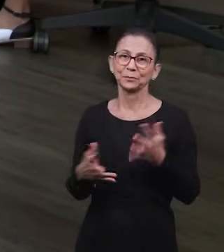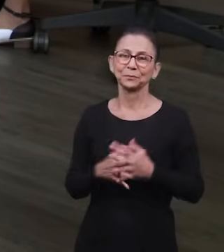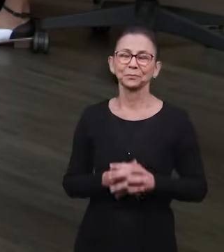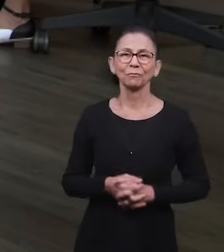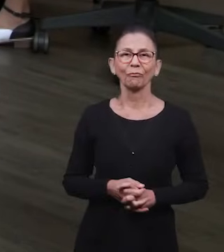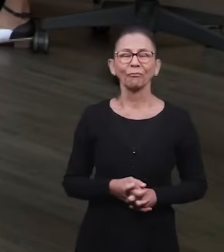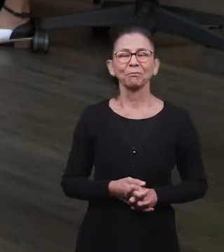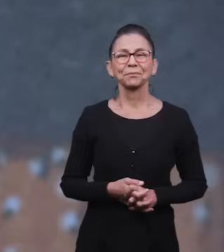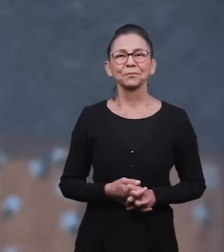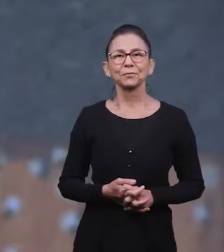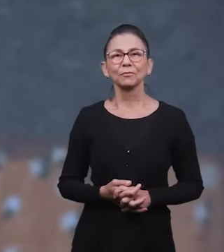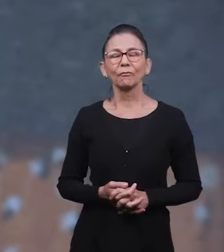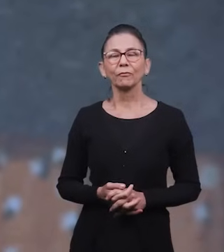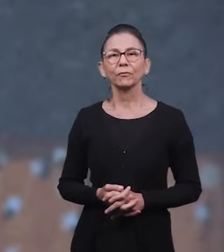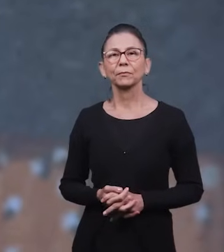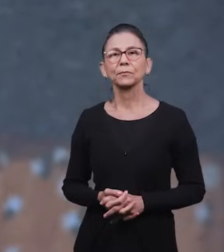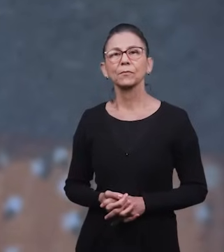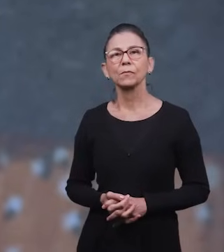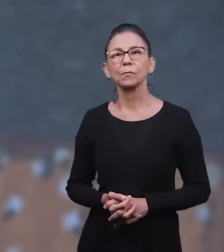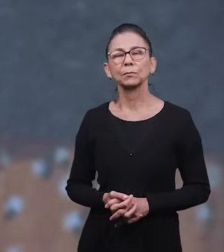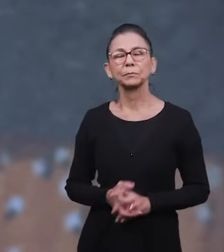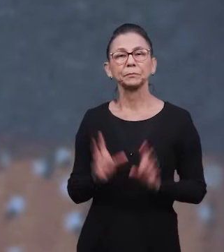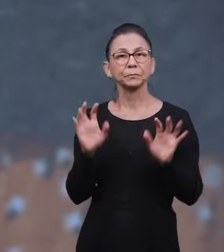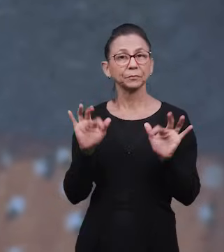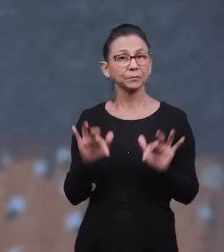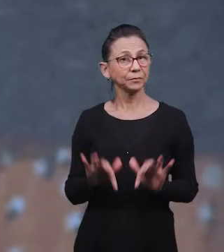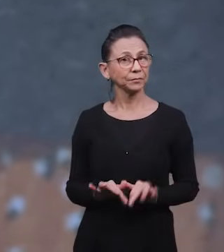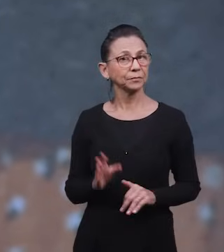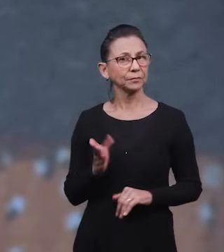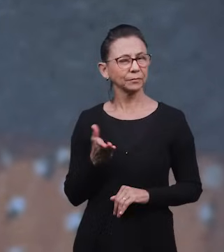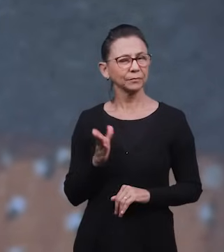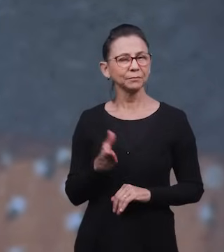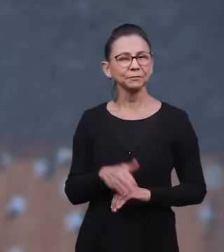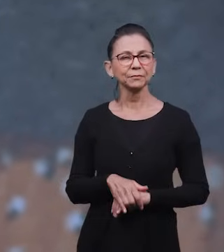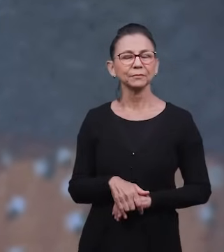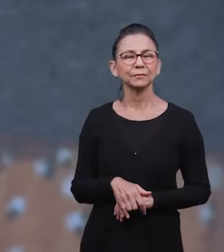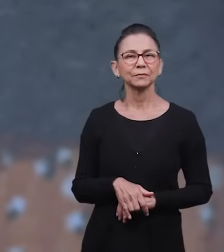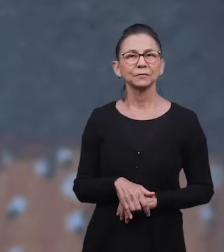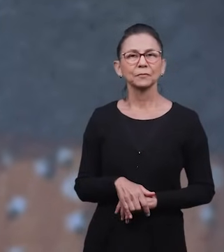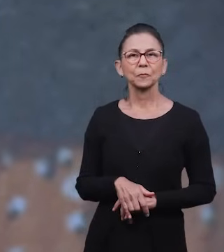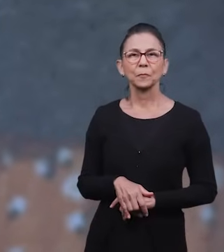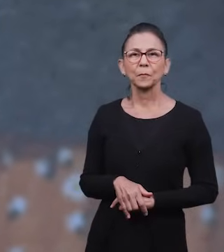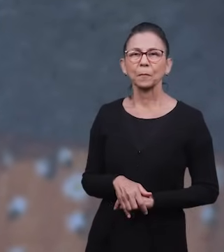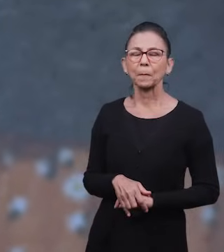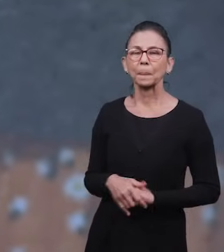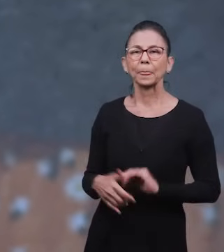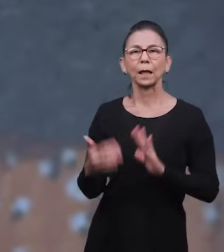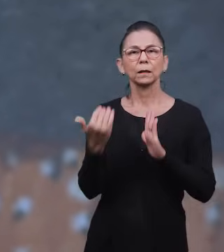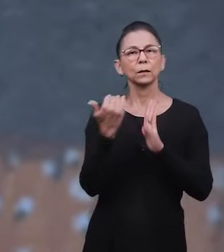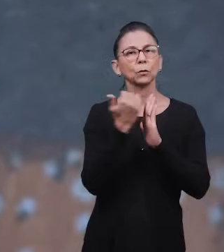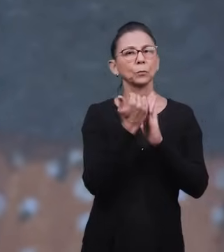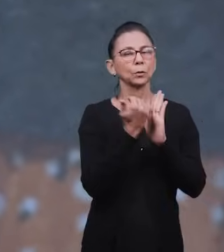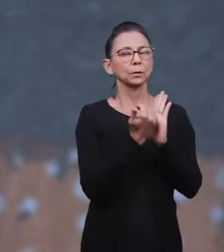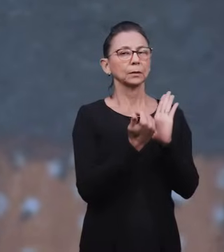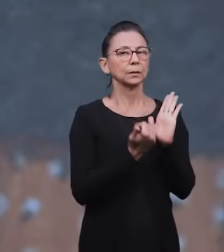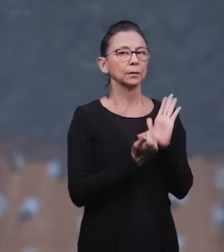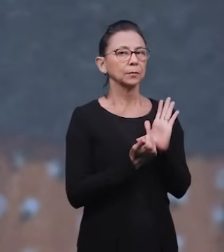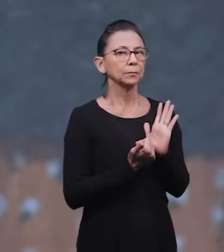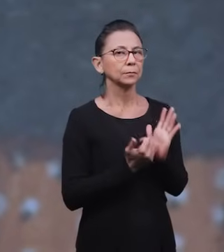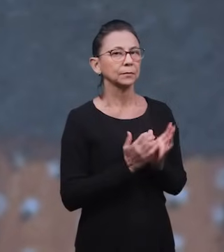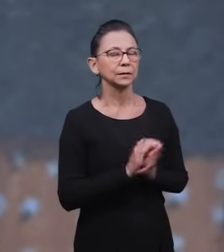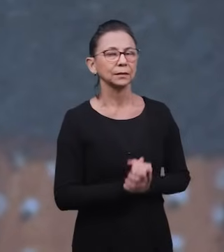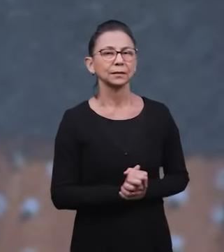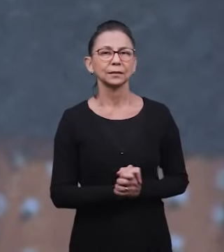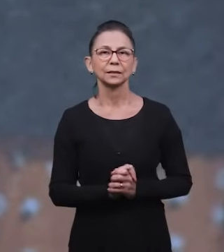Alexandre? Muito bem. A gente já está caminhando para o final, né, desse programa